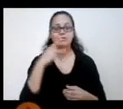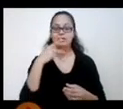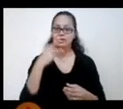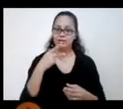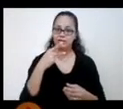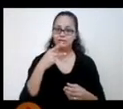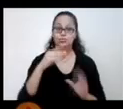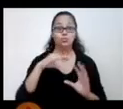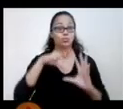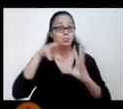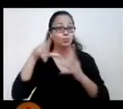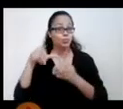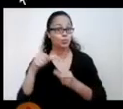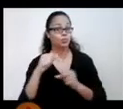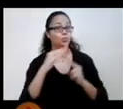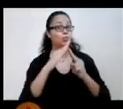urbano,